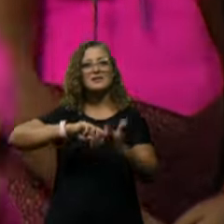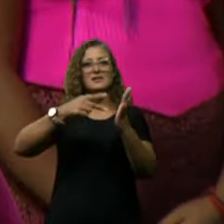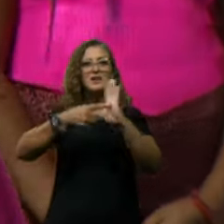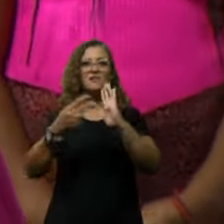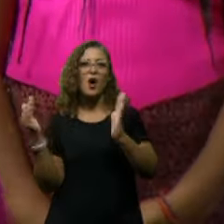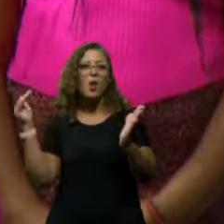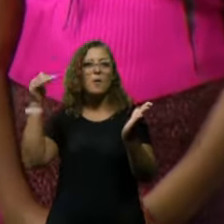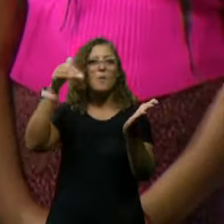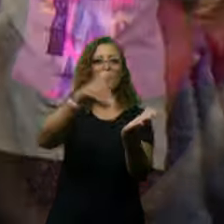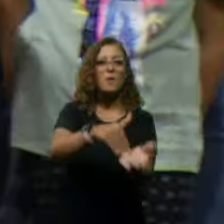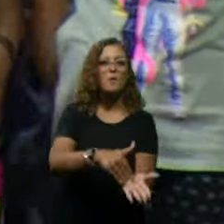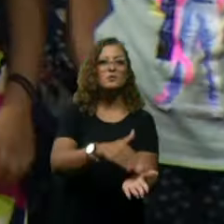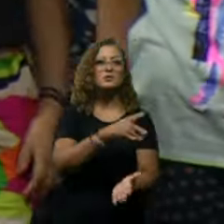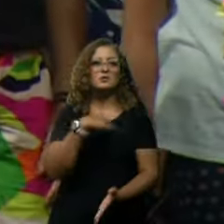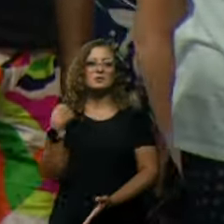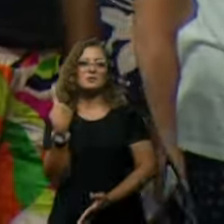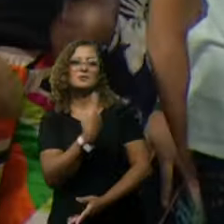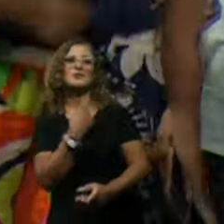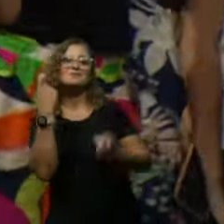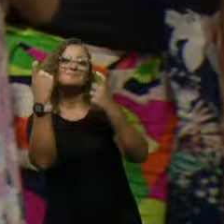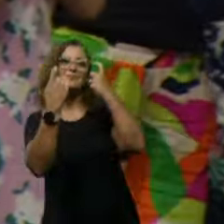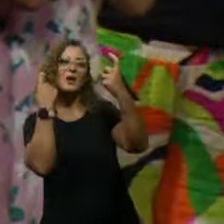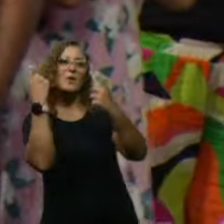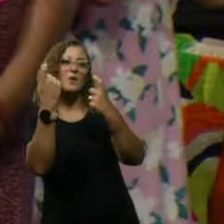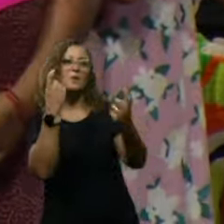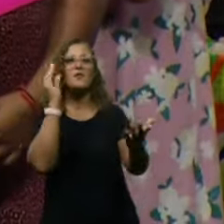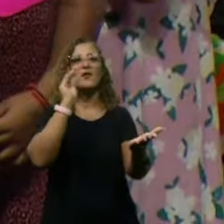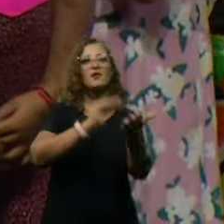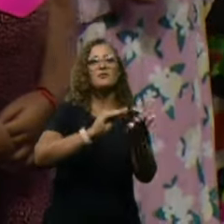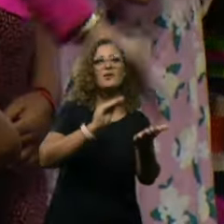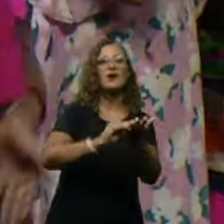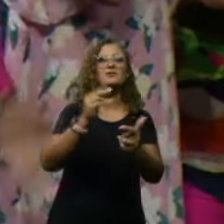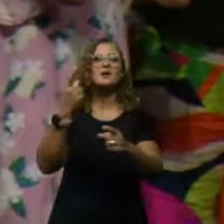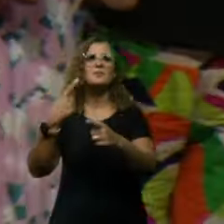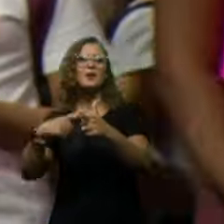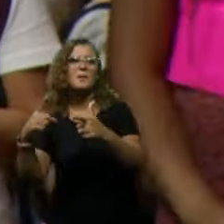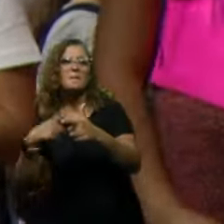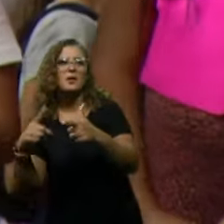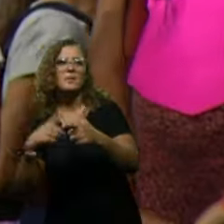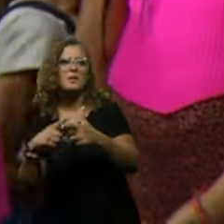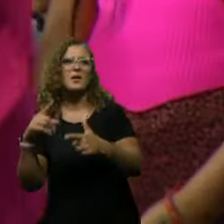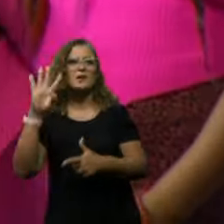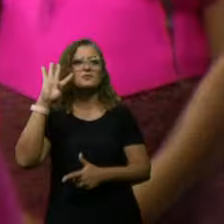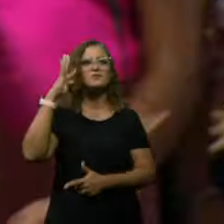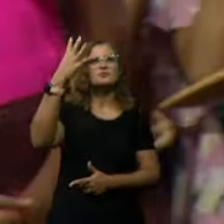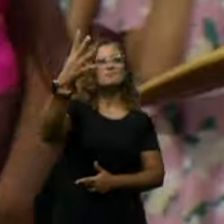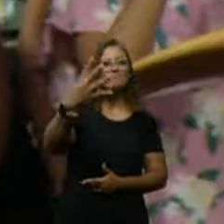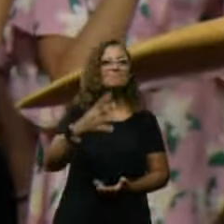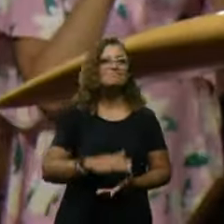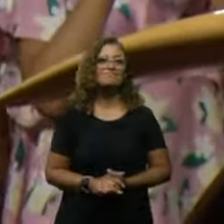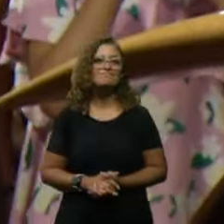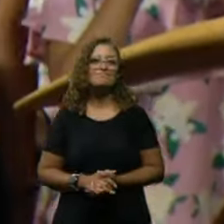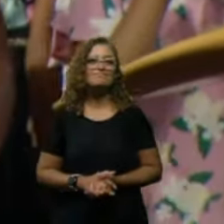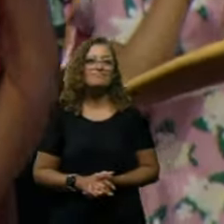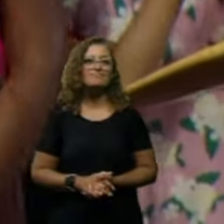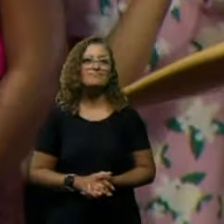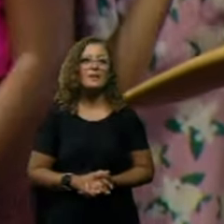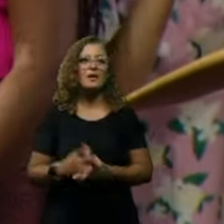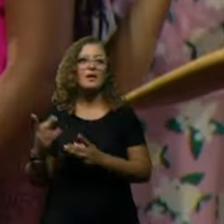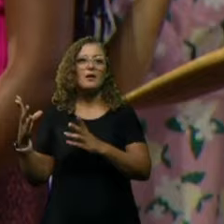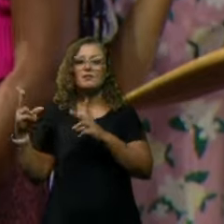causa de dívida por causa de problema com a b e c falação do setor do formulário